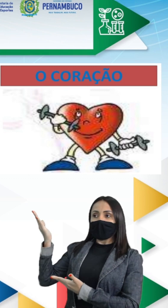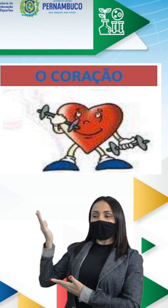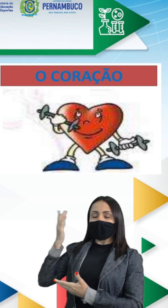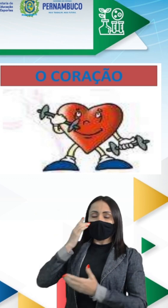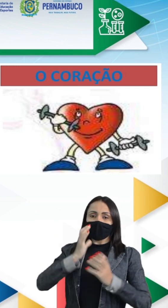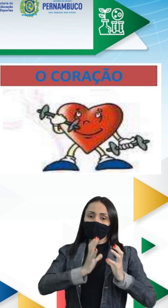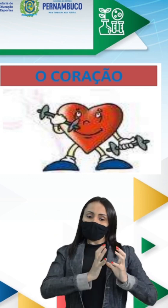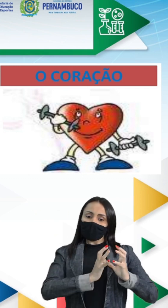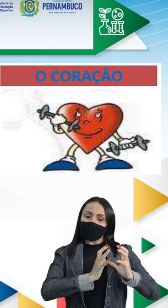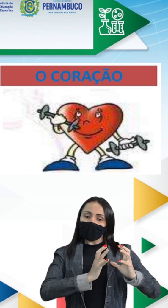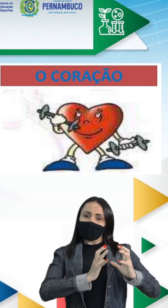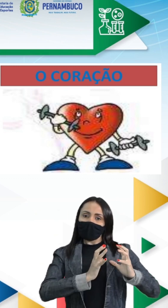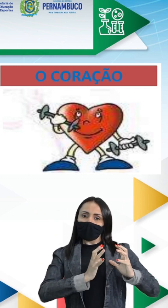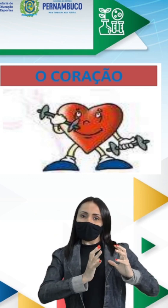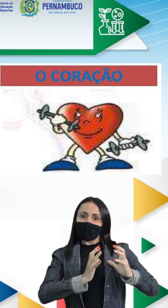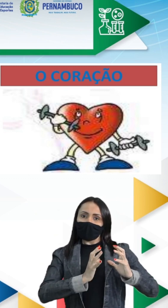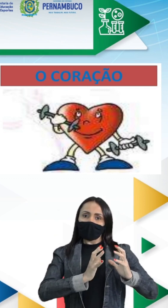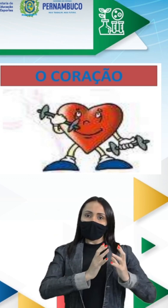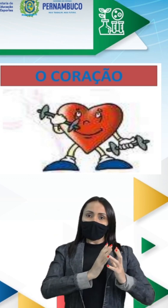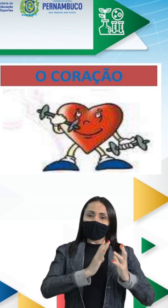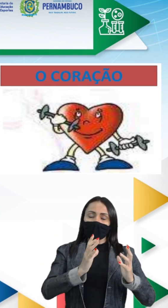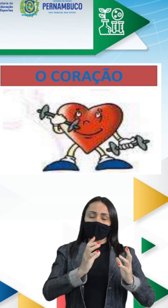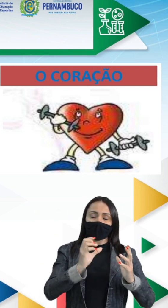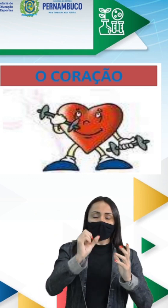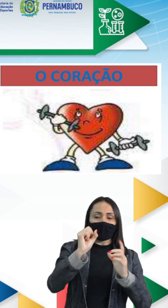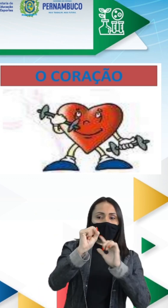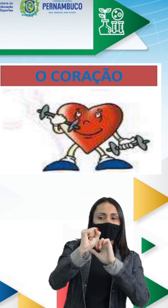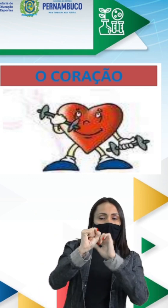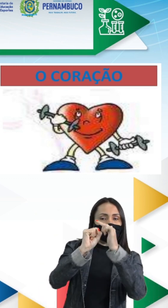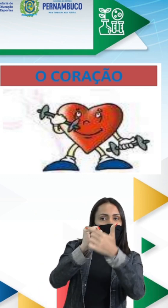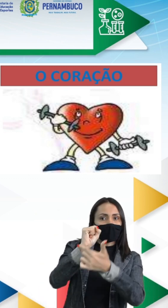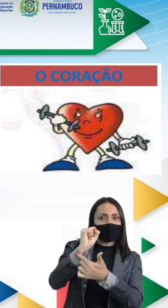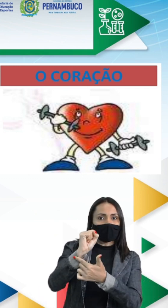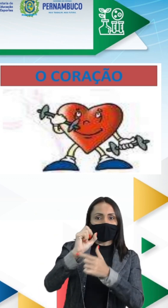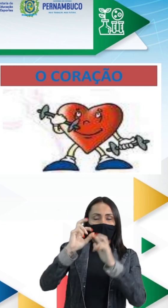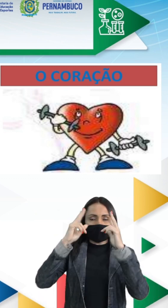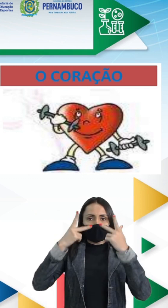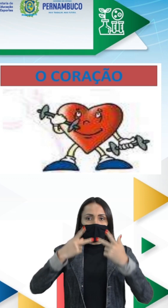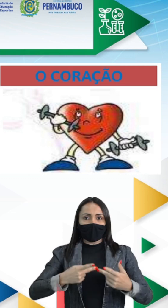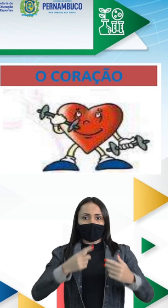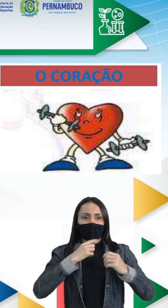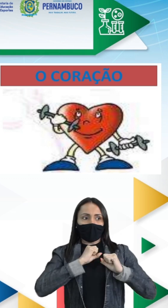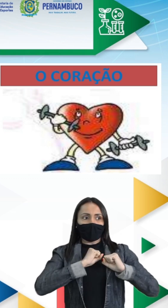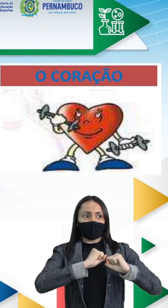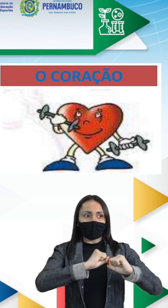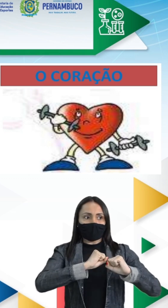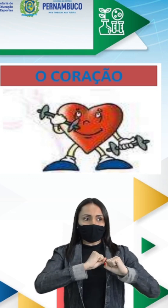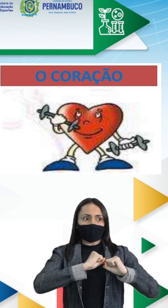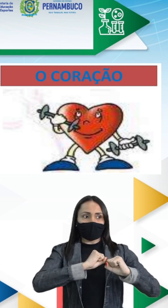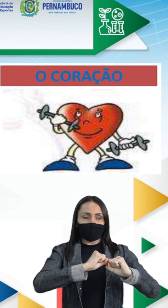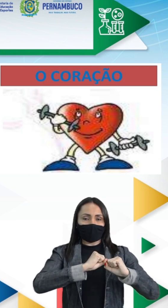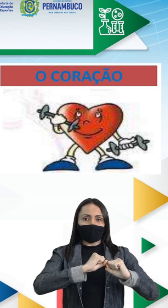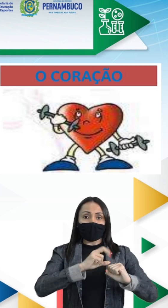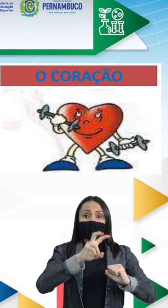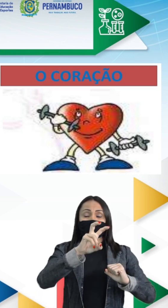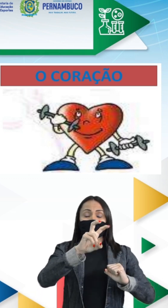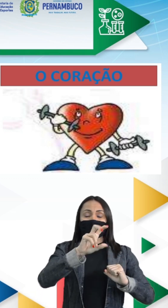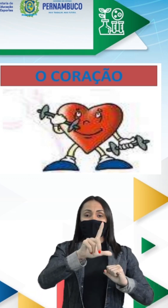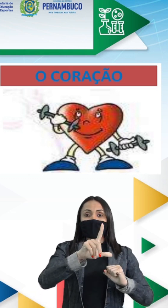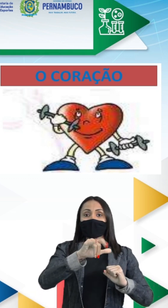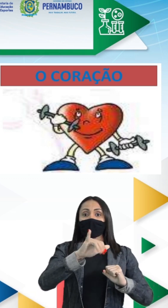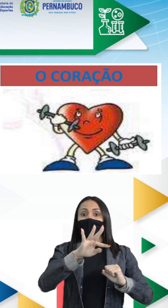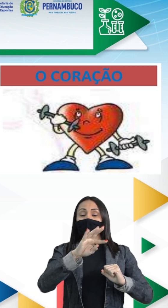tamanho aproximado de um punho humano. E ele bombeia ali, cerca de 5 litros de